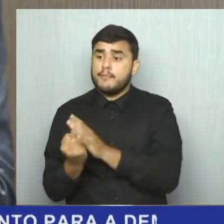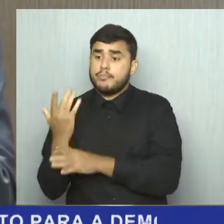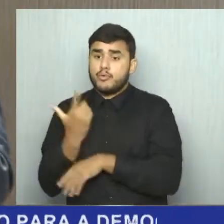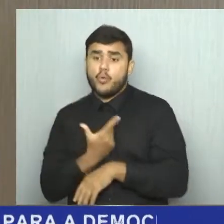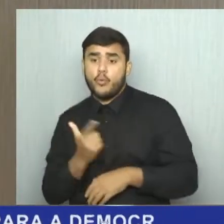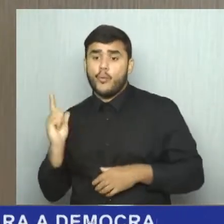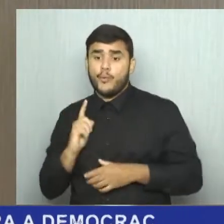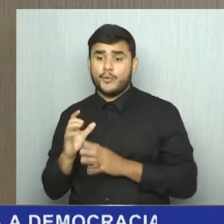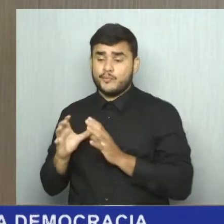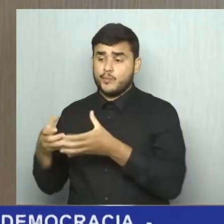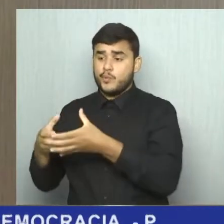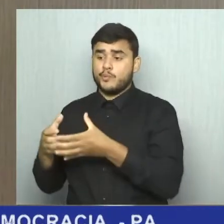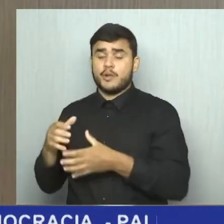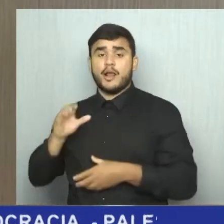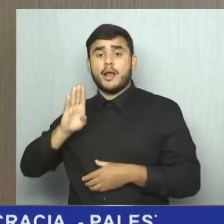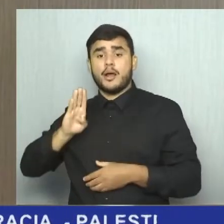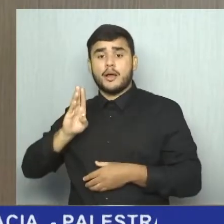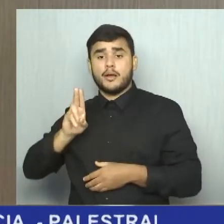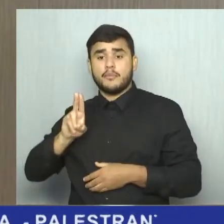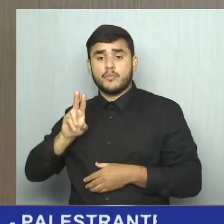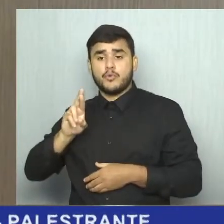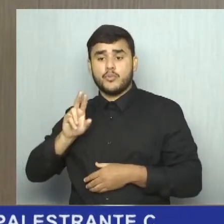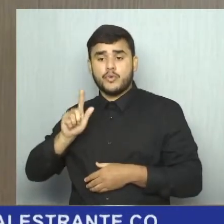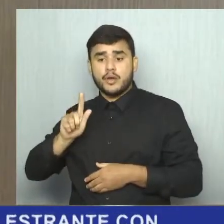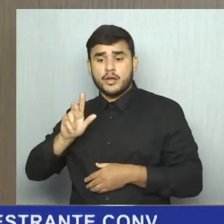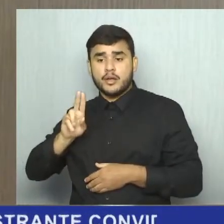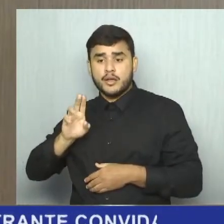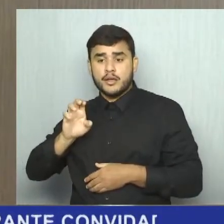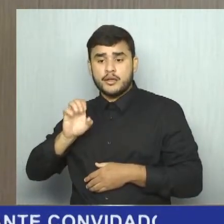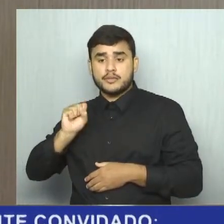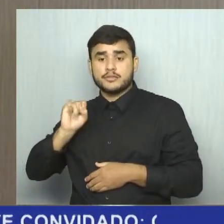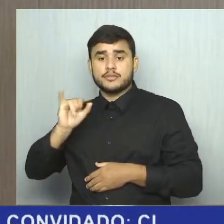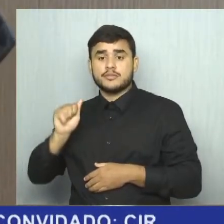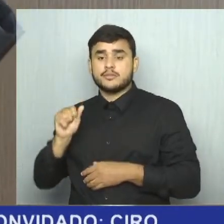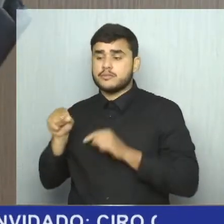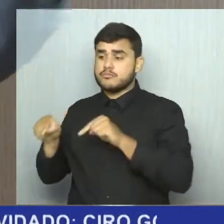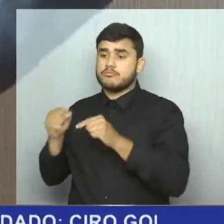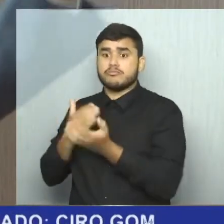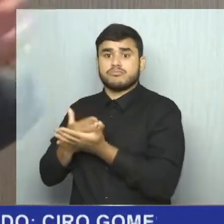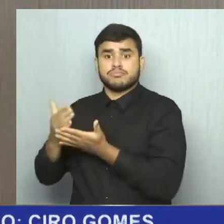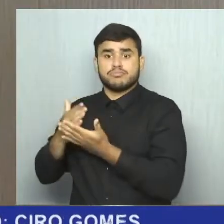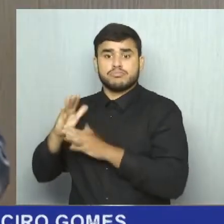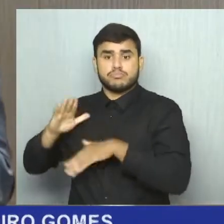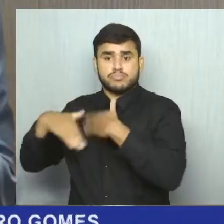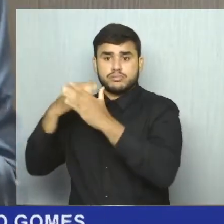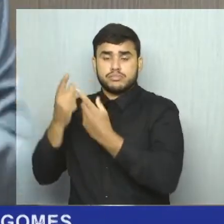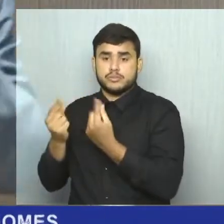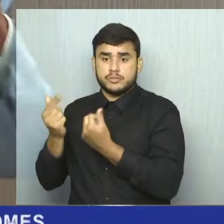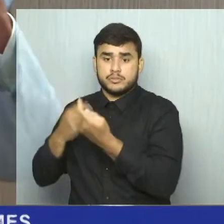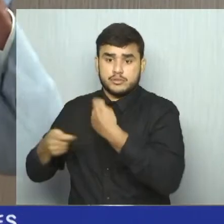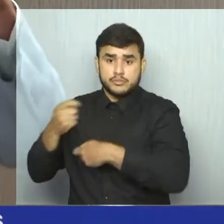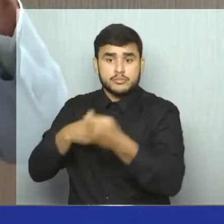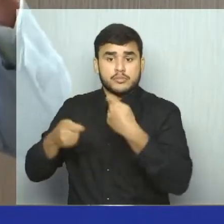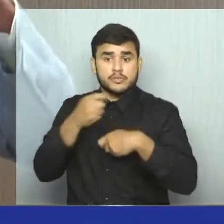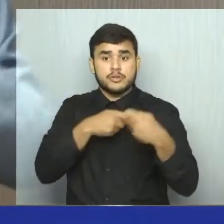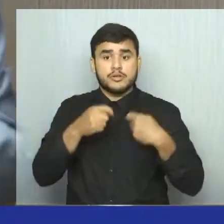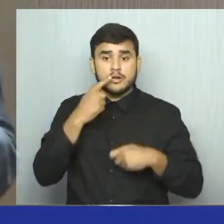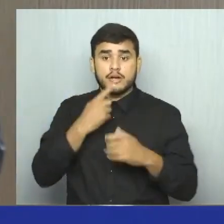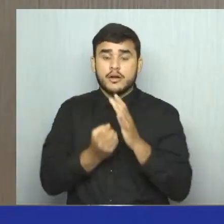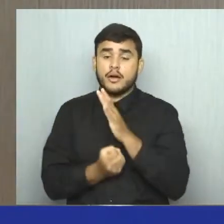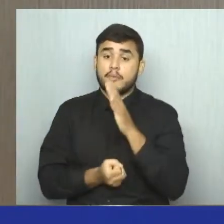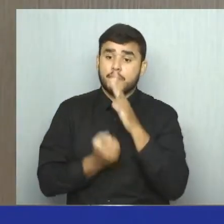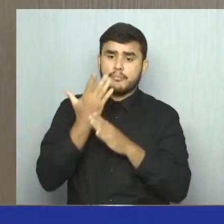A burguesia começa a inaugurar uma nova atividade econômica, que toma crescentemente grande relevo. Acreditem, aí que nasce o